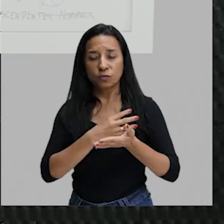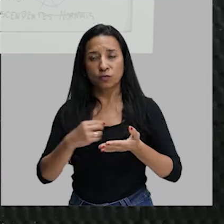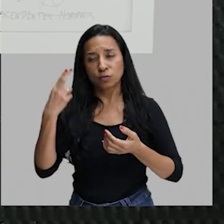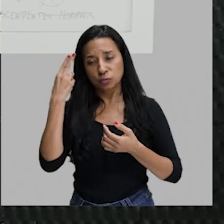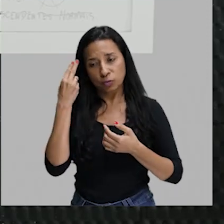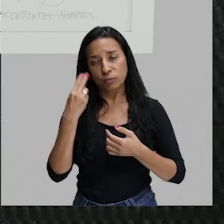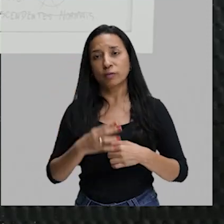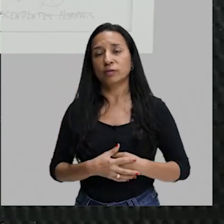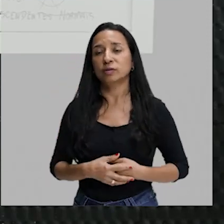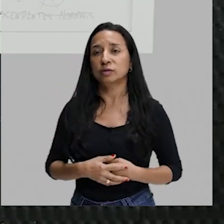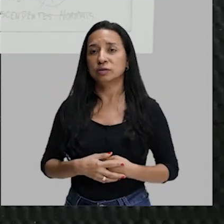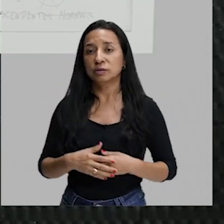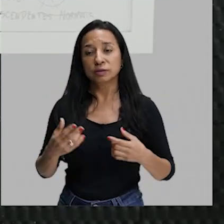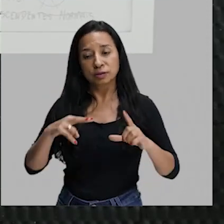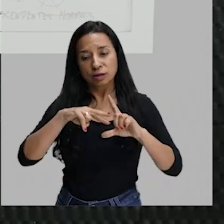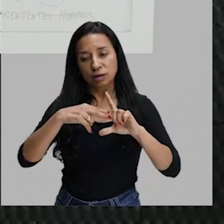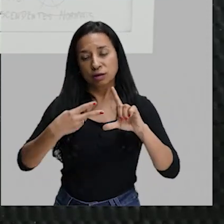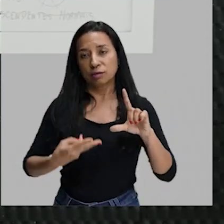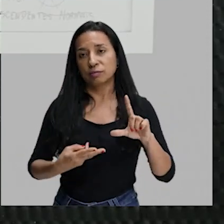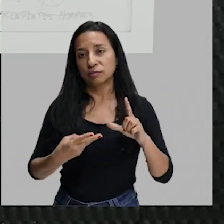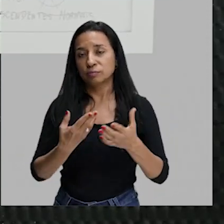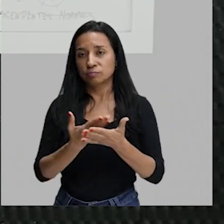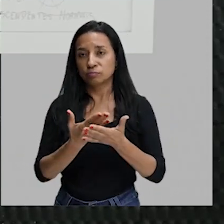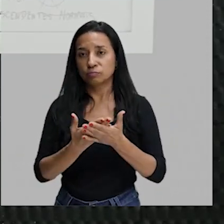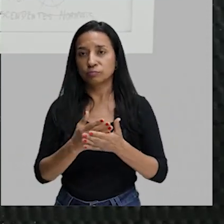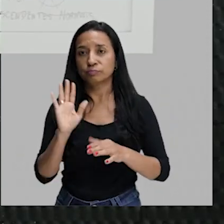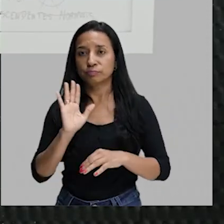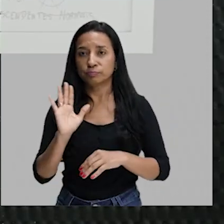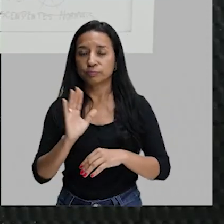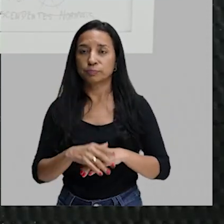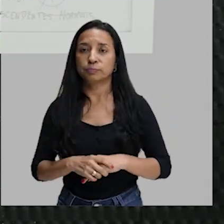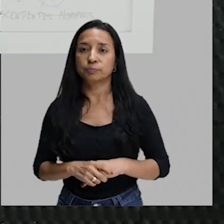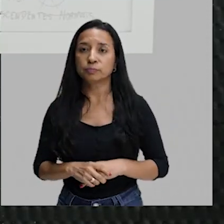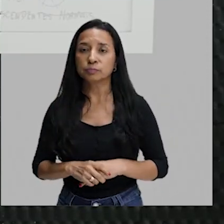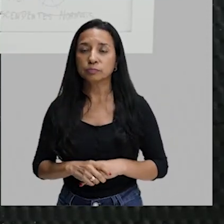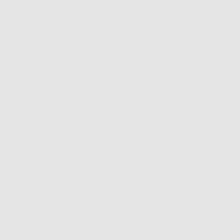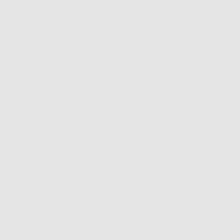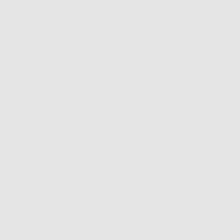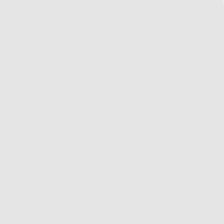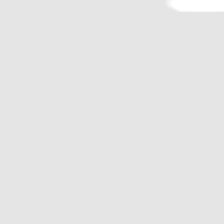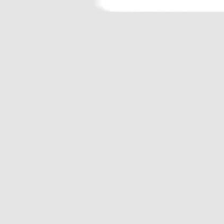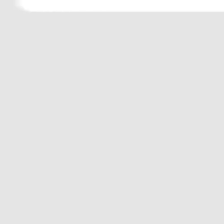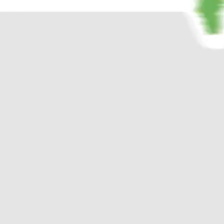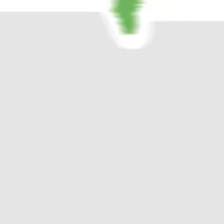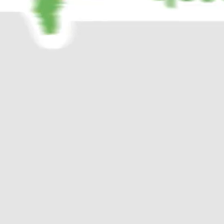Então, essa foi nossa aula sobre heredograma e aguardo vocês na próxima. Até mais, pessoal. Tchau, tchau.